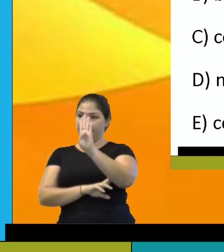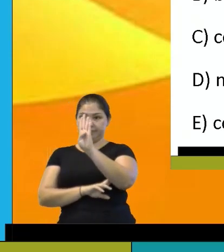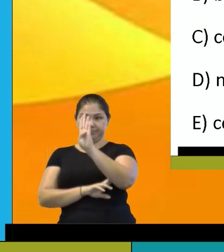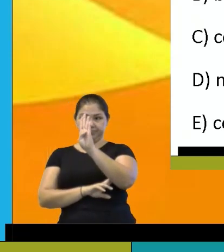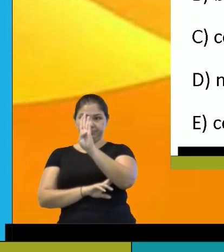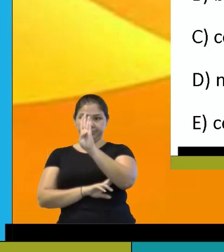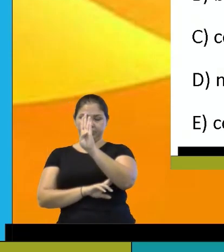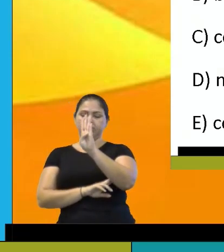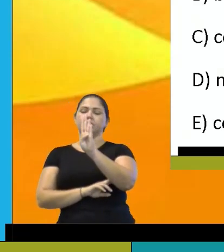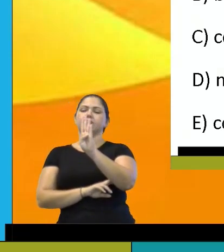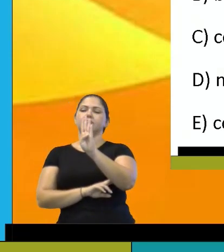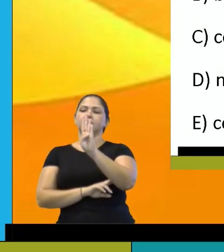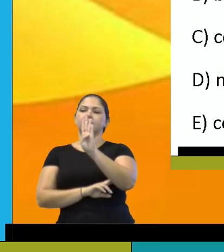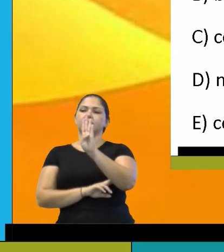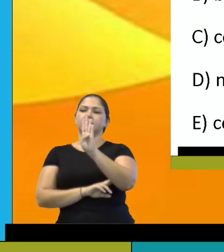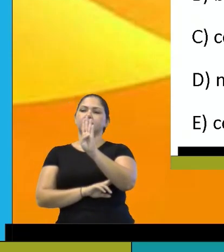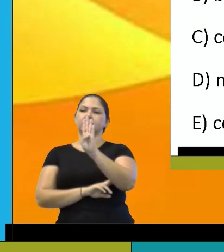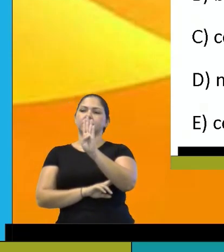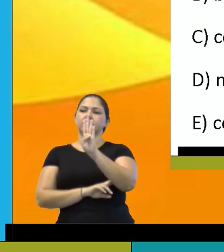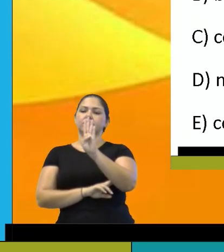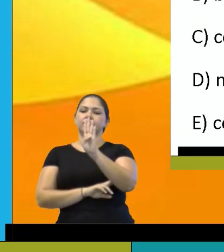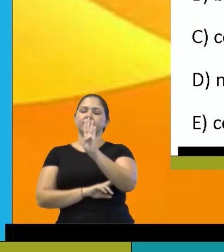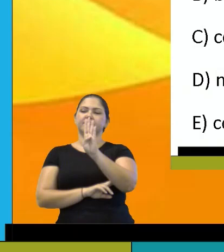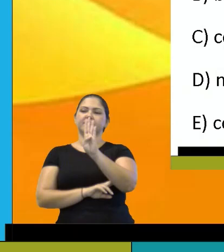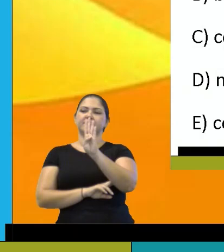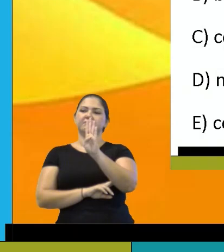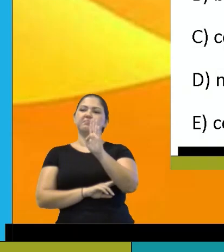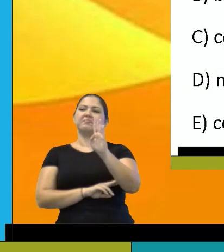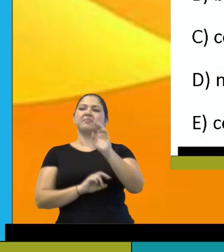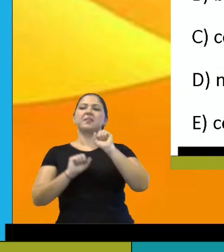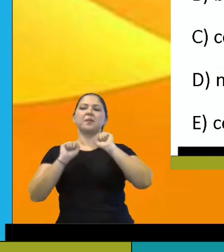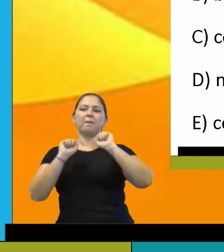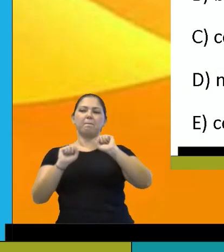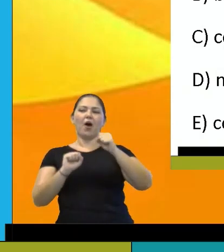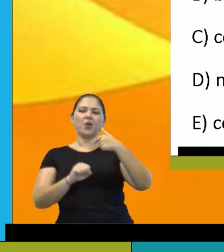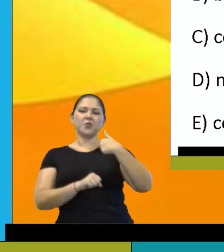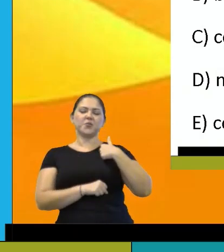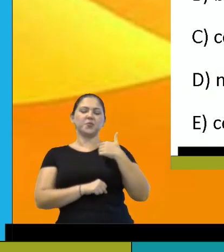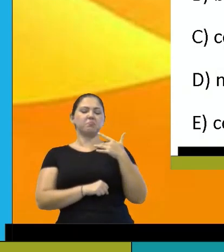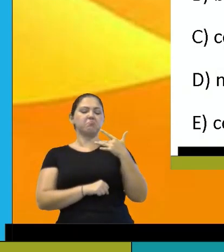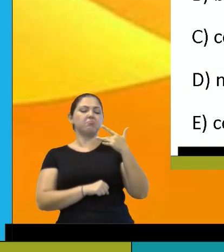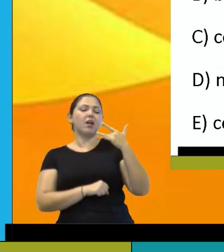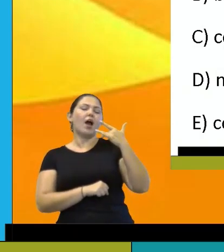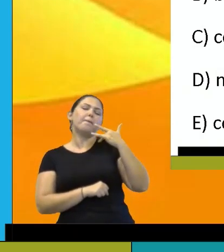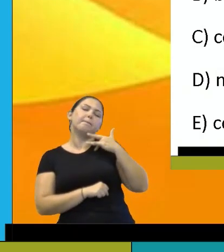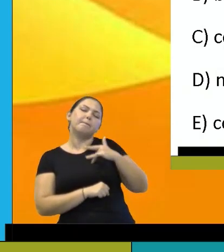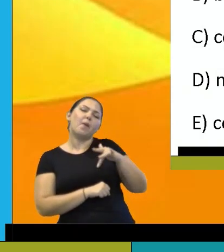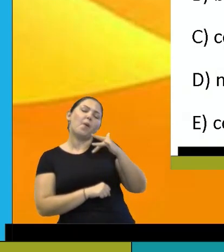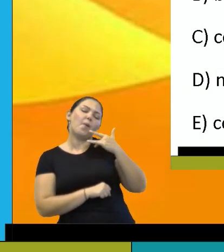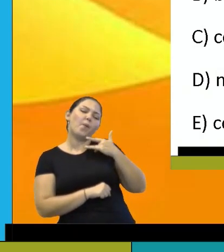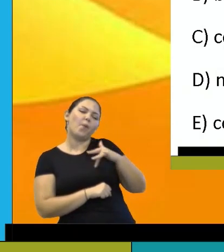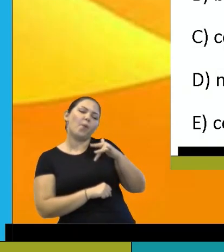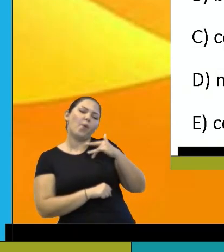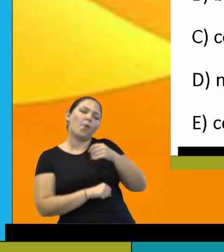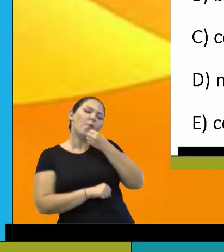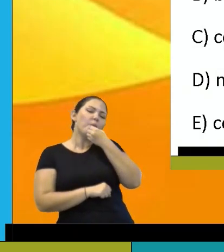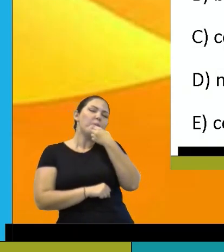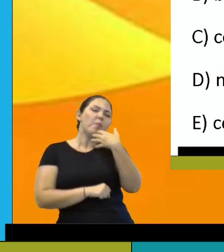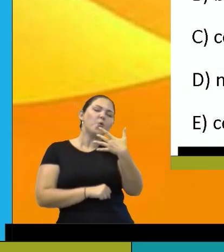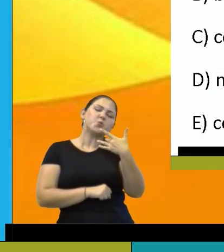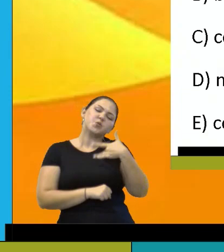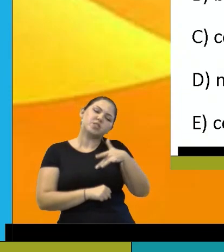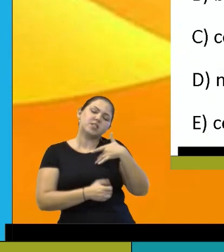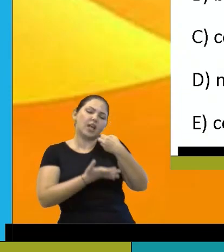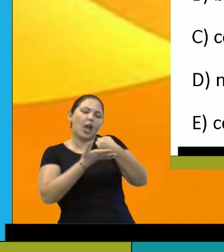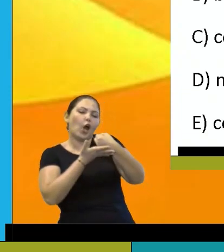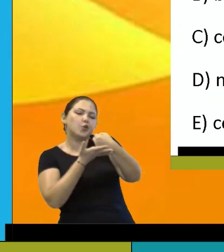mercenários. A manutenção, ela deve ser baseada na bondade? Não, porque